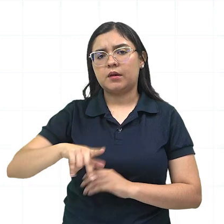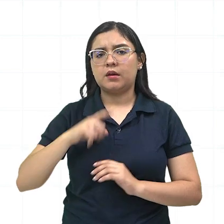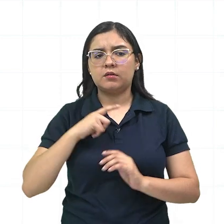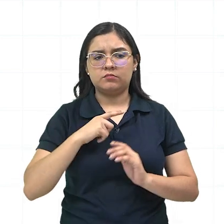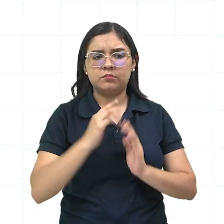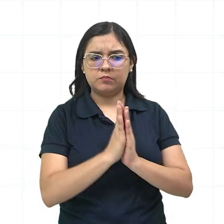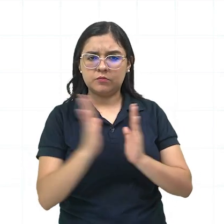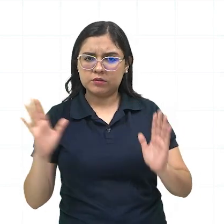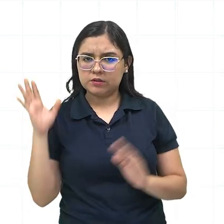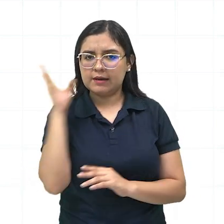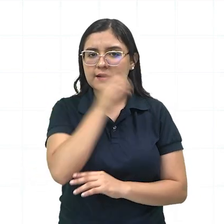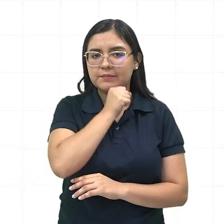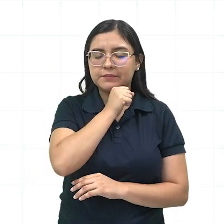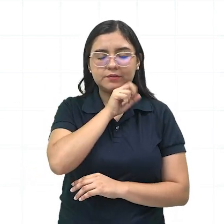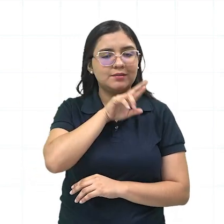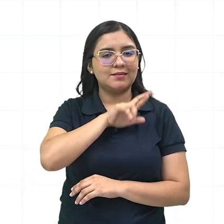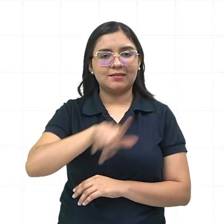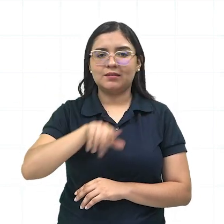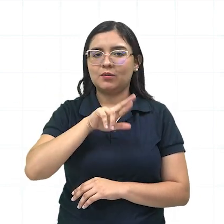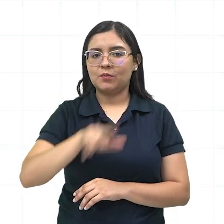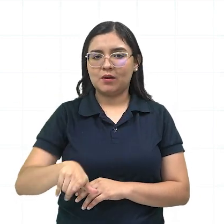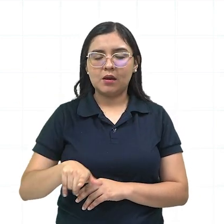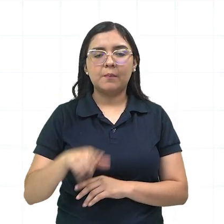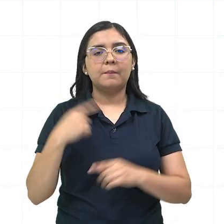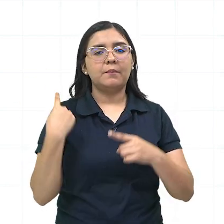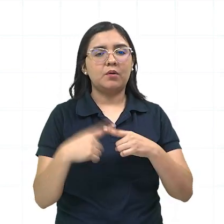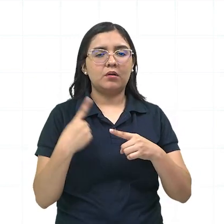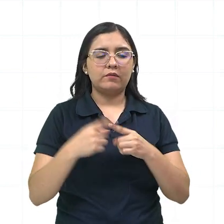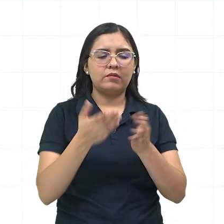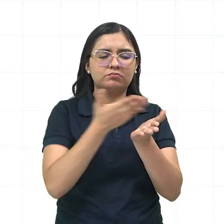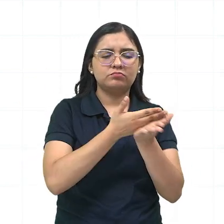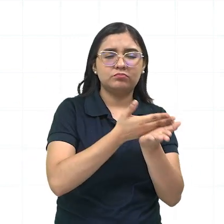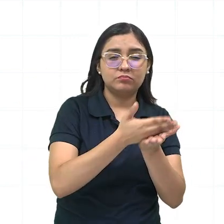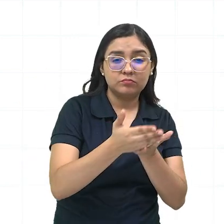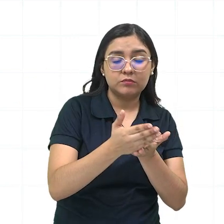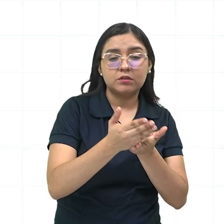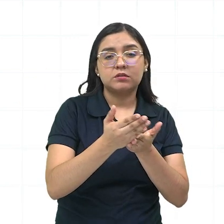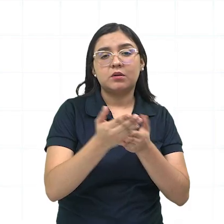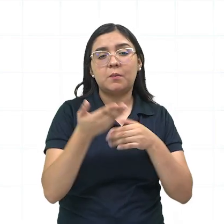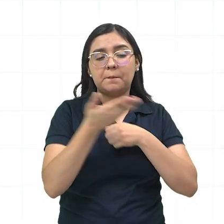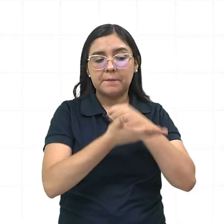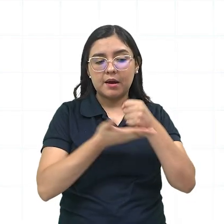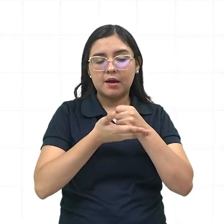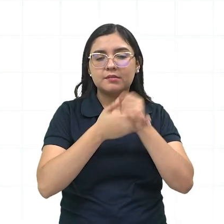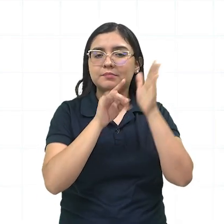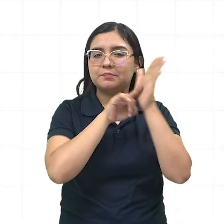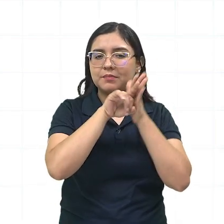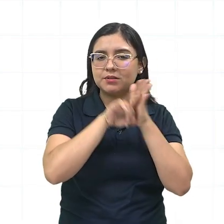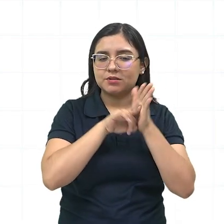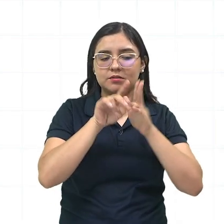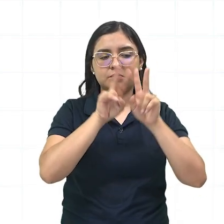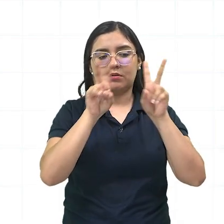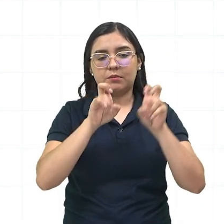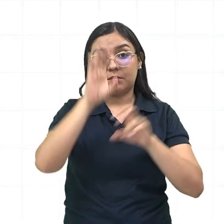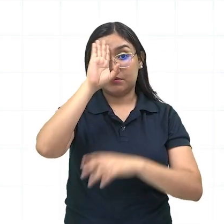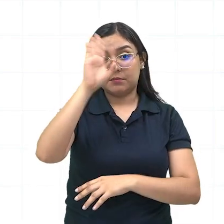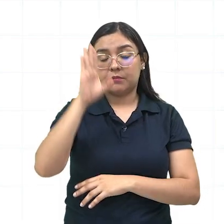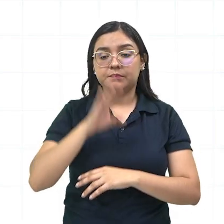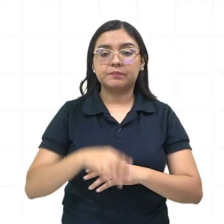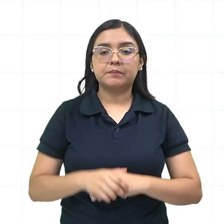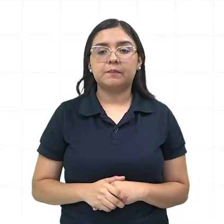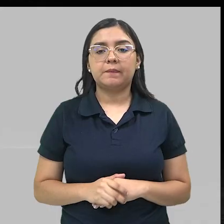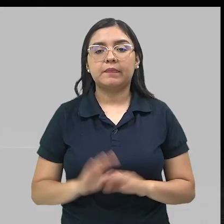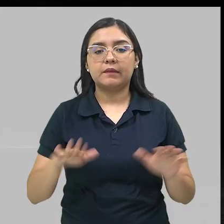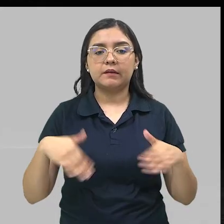rápido. Se eu vou começar do zero uma obra, eu começo desde a pesquisa do tema principal.